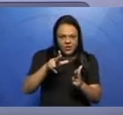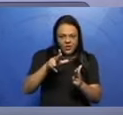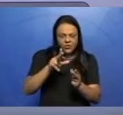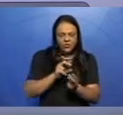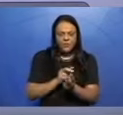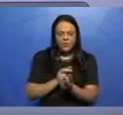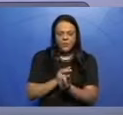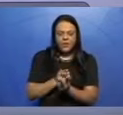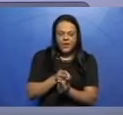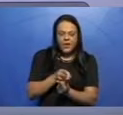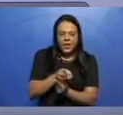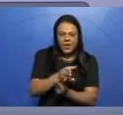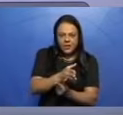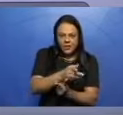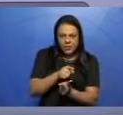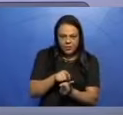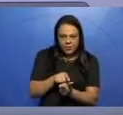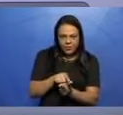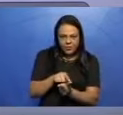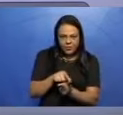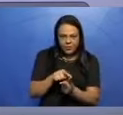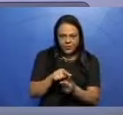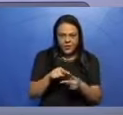Quando ele quer